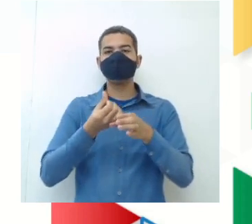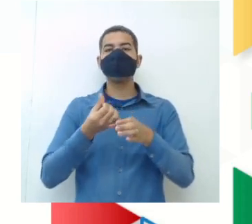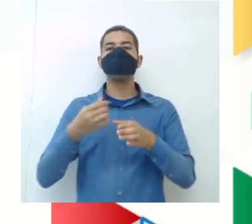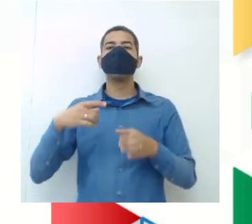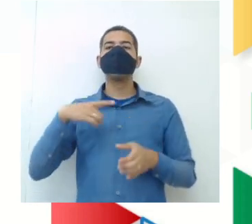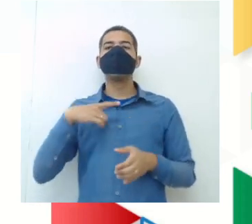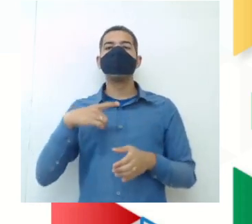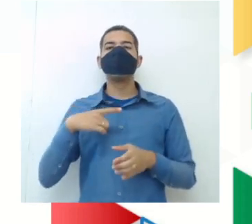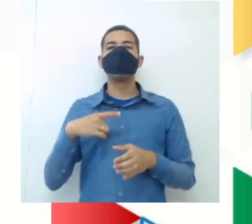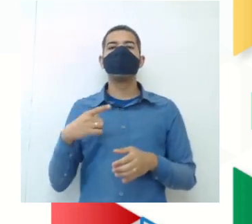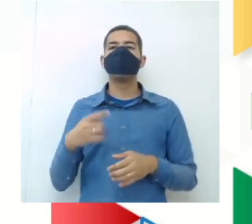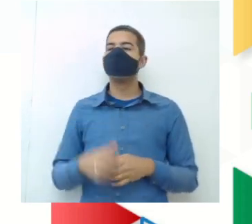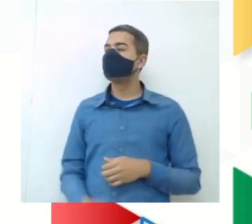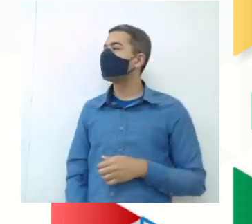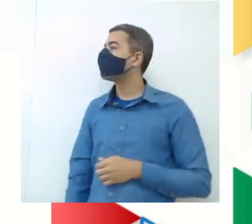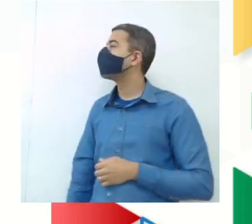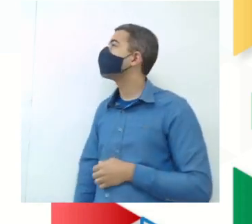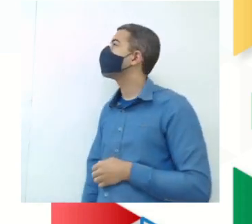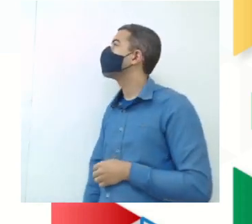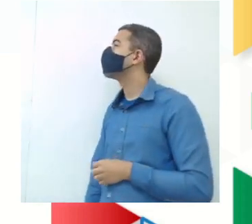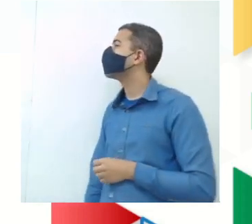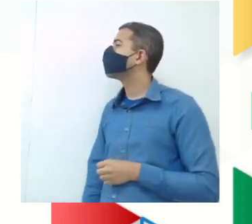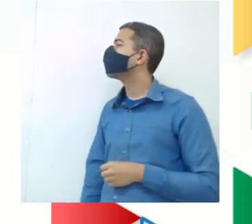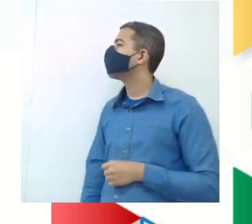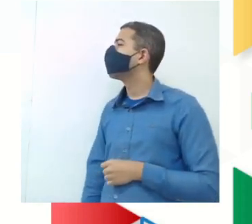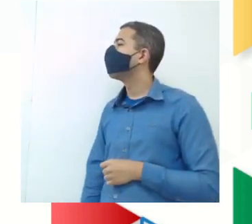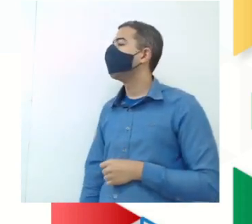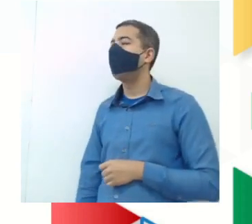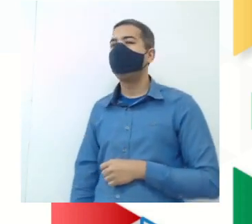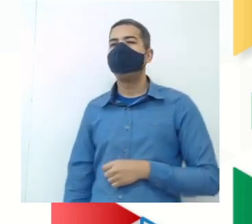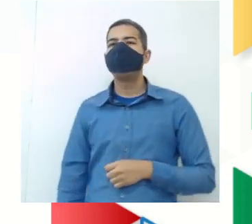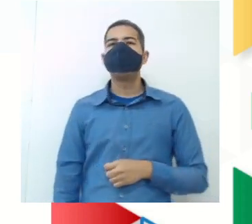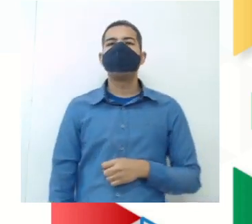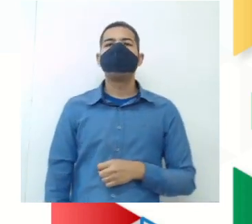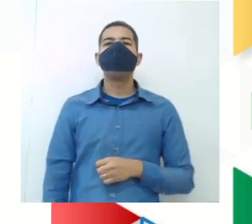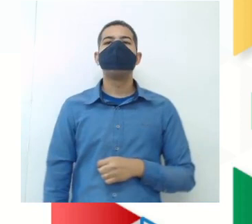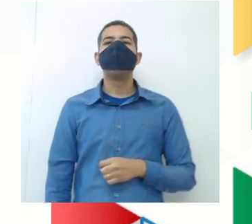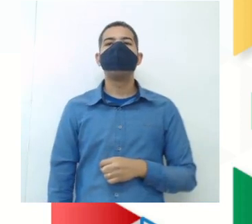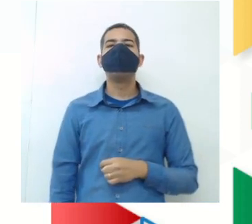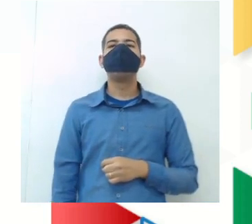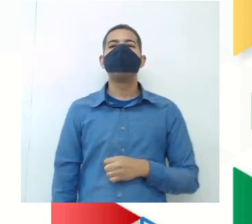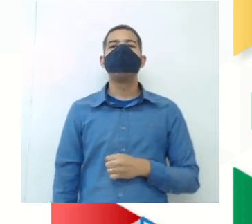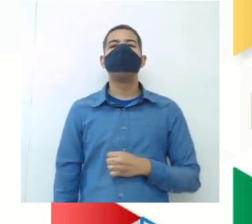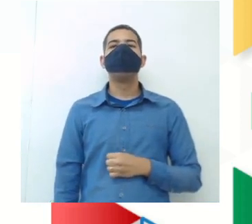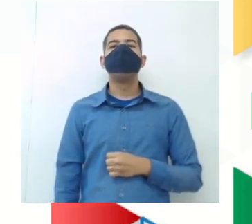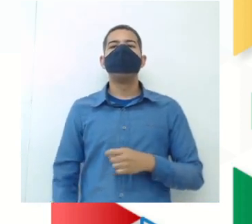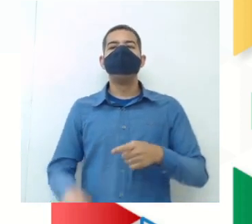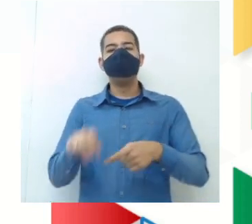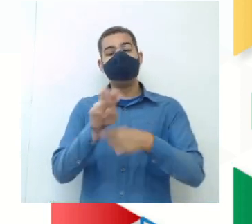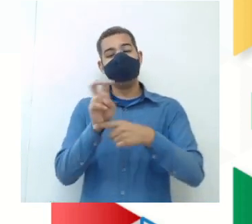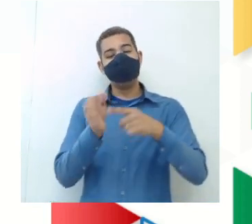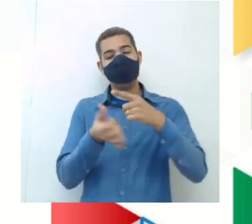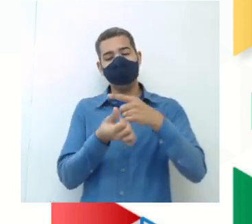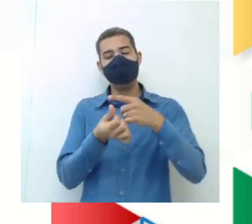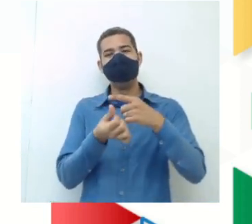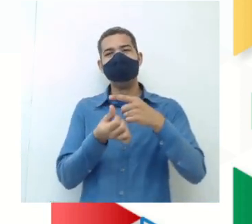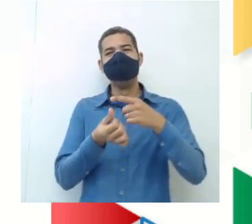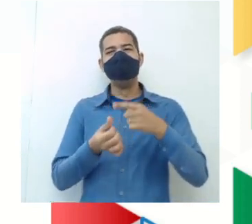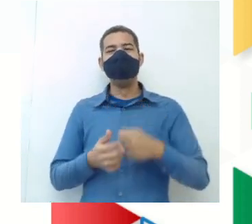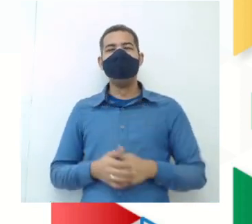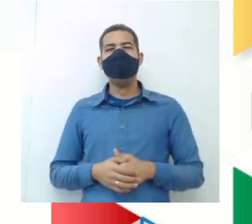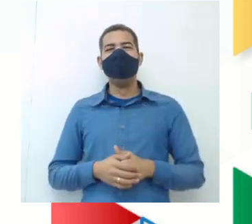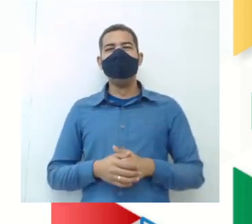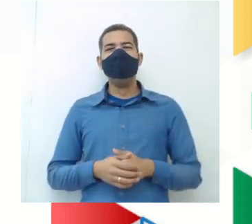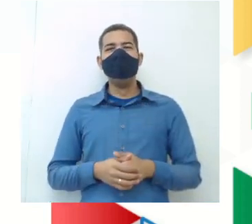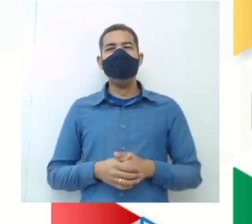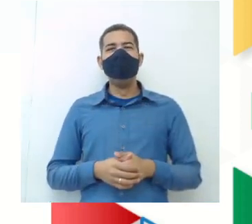hexágono, segunda, terceira, quarta e quinta. Ou seja, preenchi 5 de 6, 5 sexto, tá